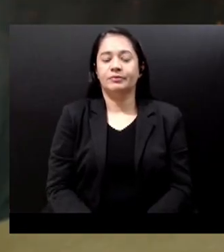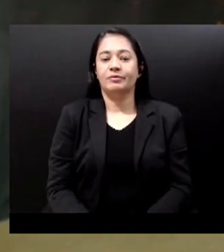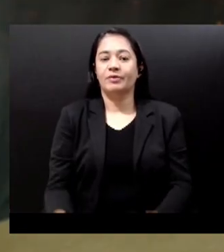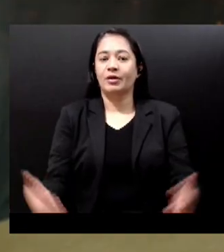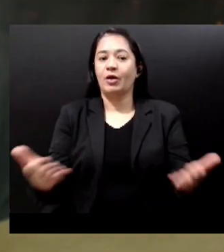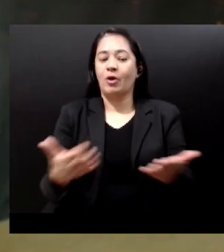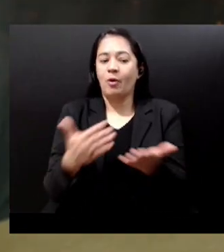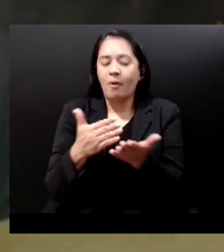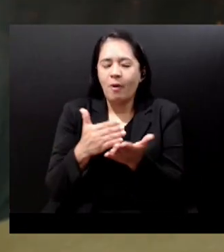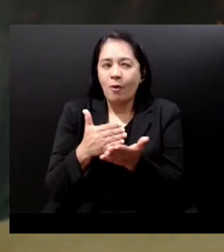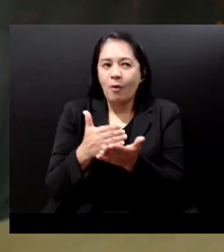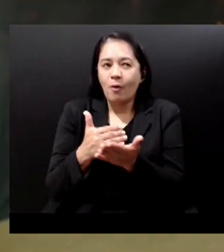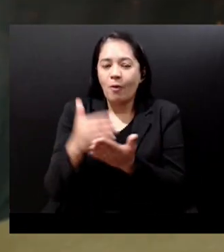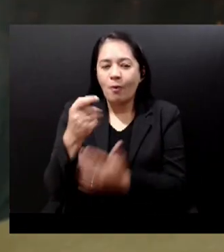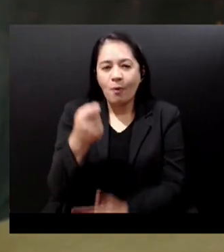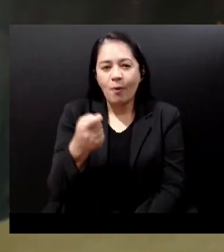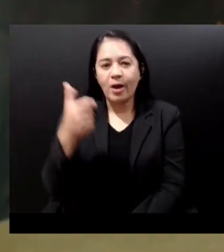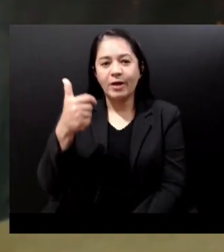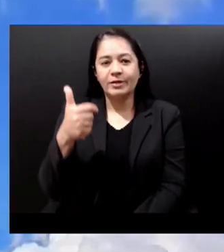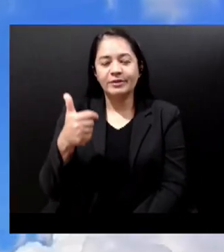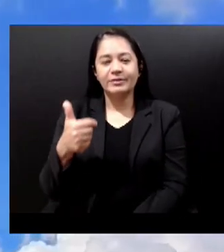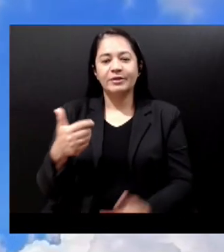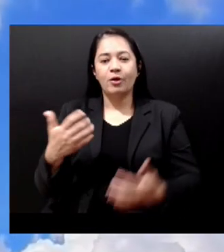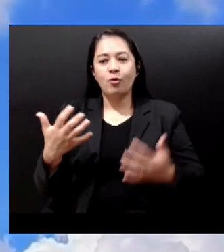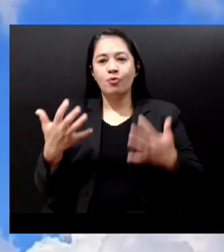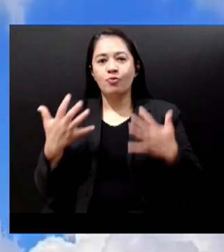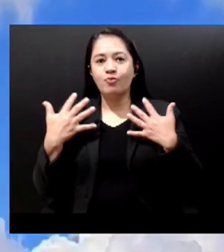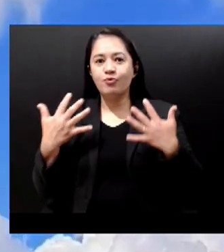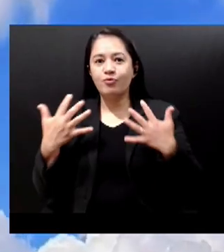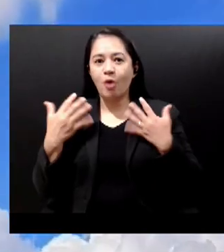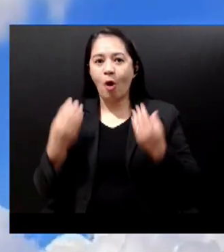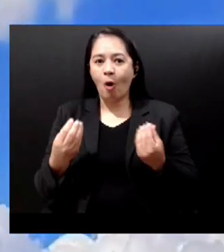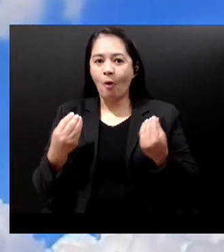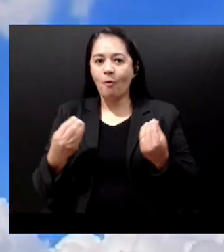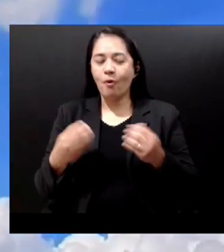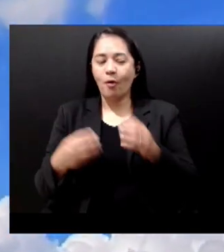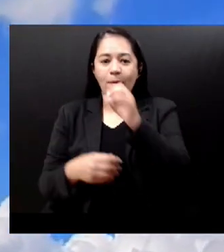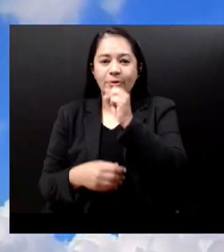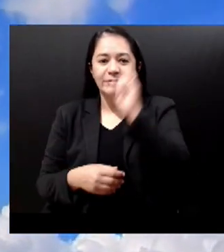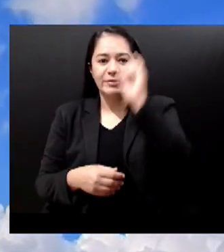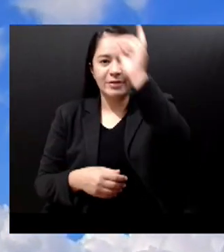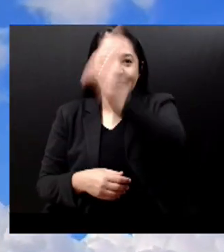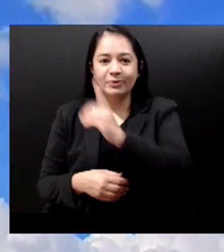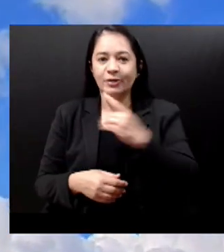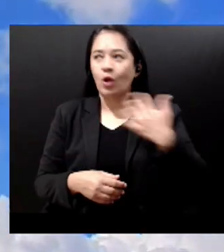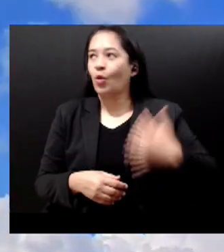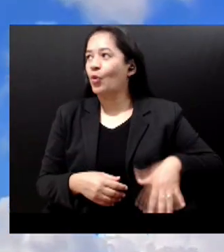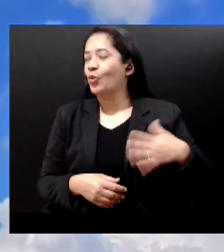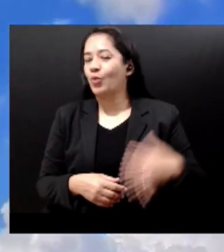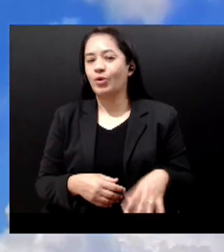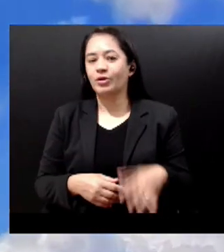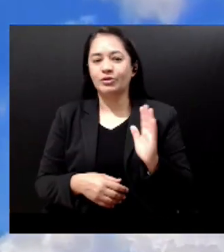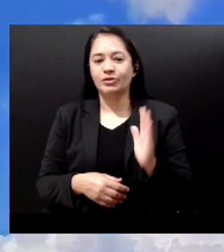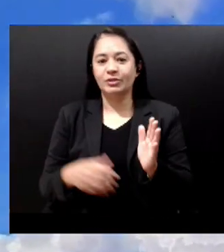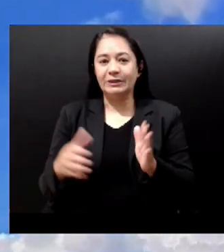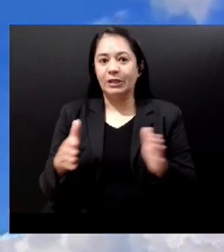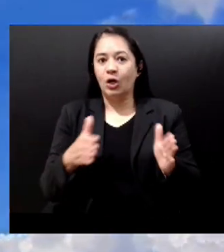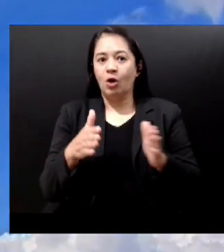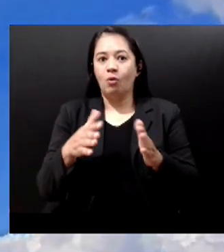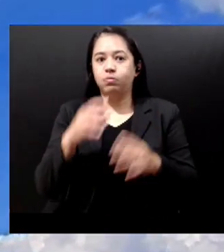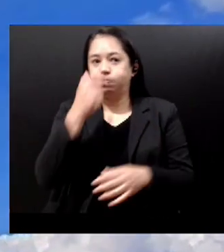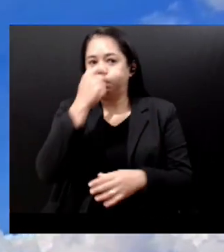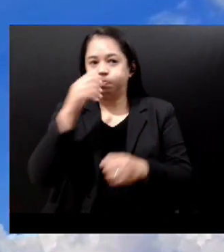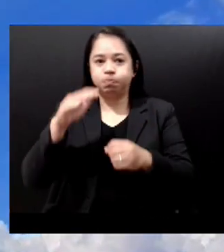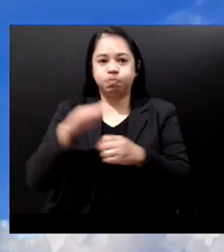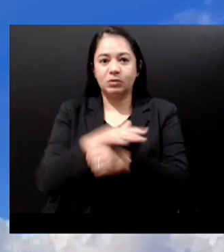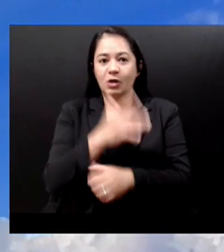mundo, né, se programando. Como é que vai ser, será esse final de semana? Tô até vendo estradas lotadas, tem gente que vai para a praia, tem gente que vai para a